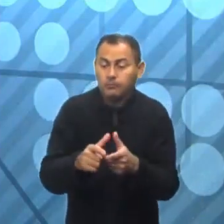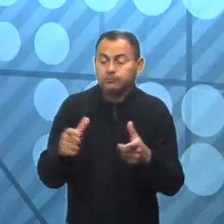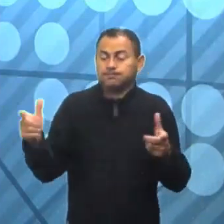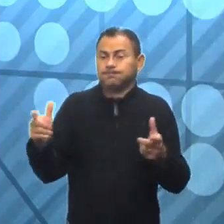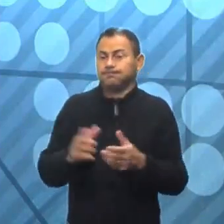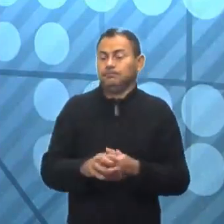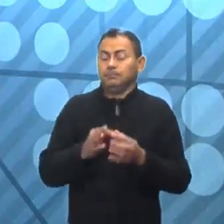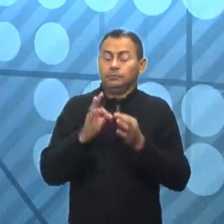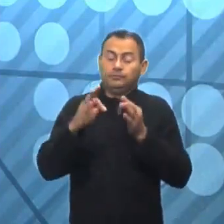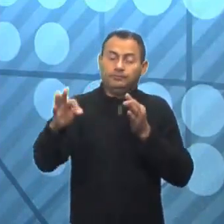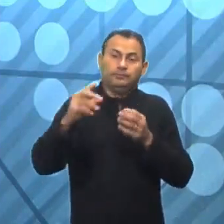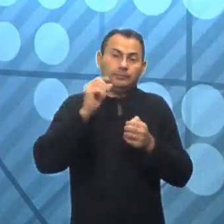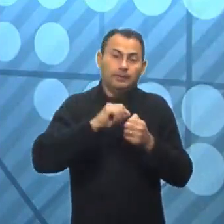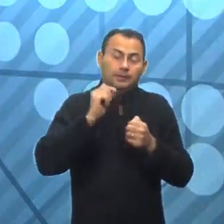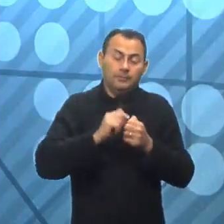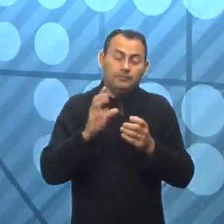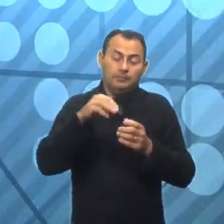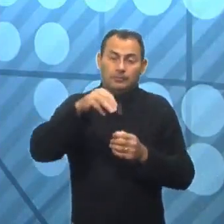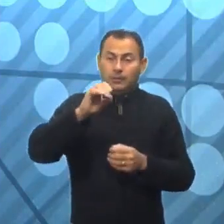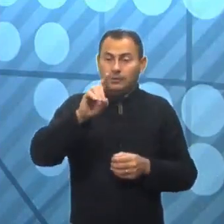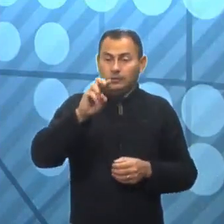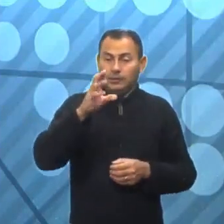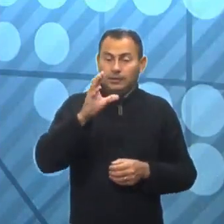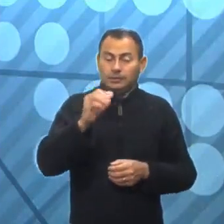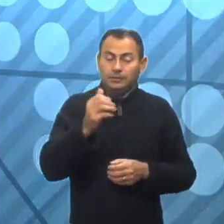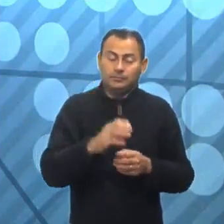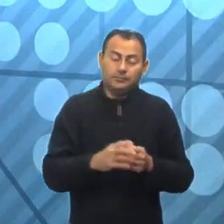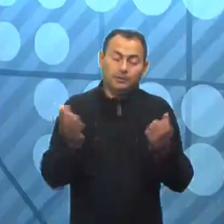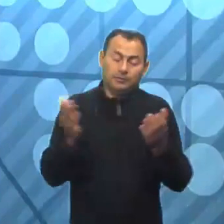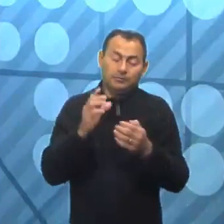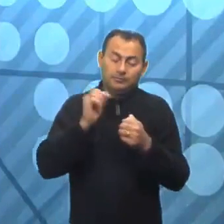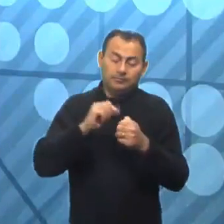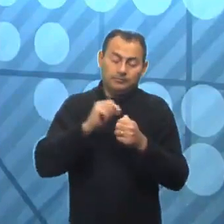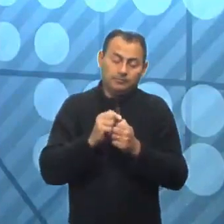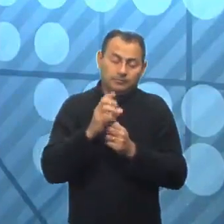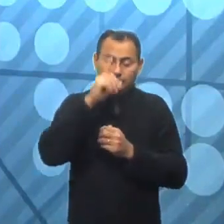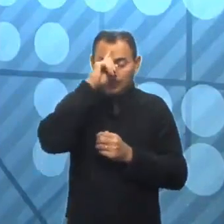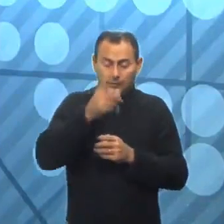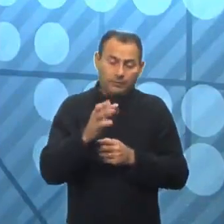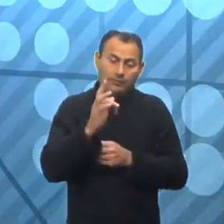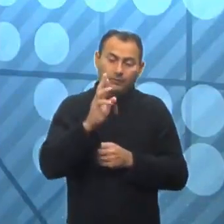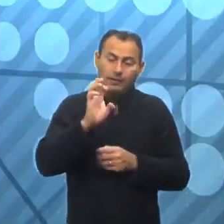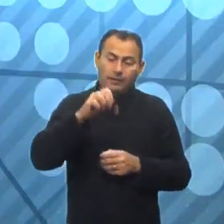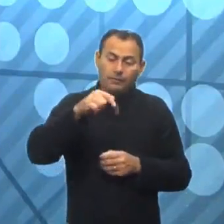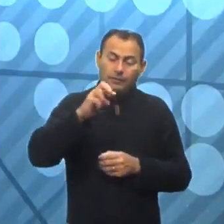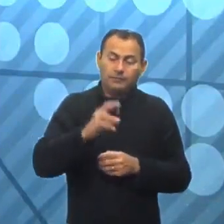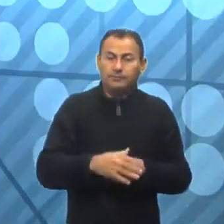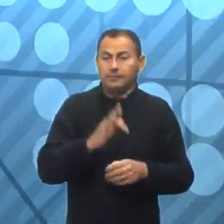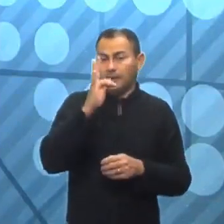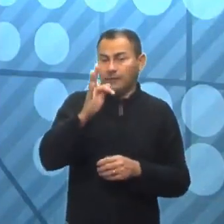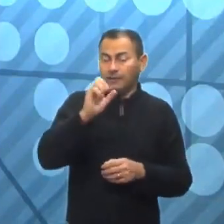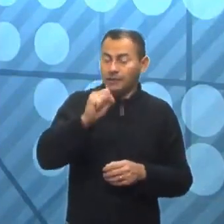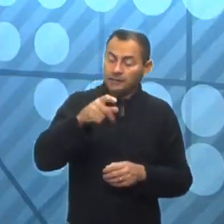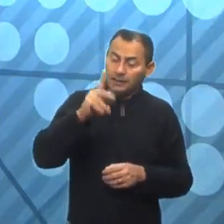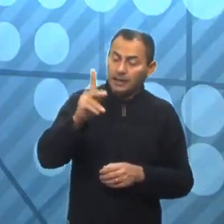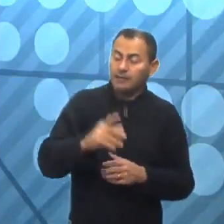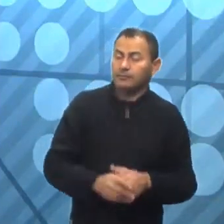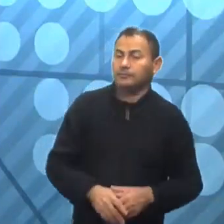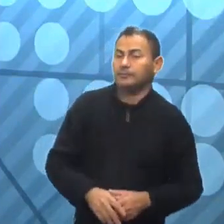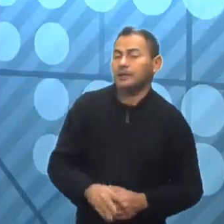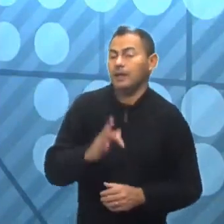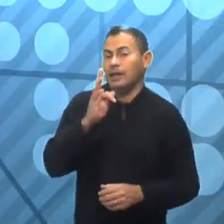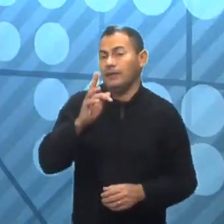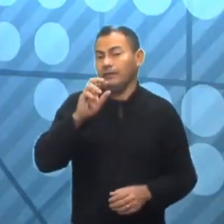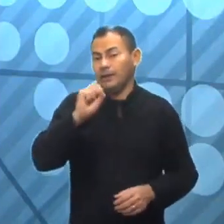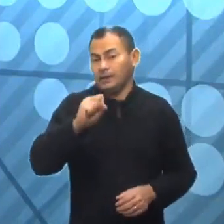grande, e fizemos a modulação. Agora a gente vai fazer a modulação por frequência, o FSK, que vem de Frequency